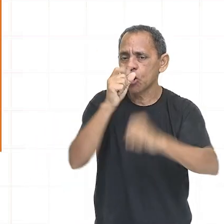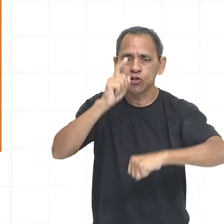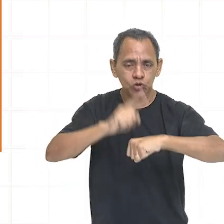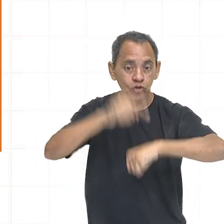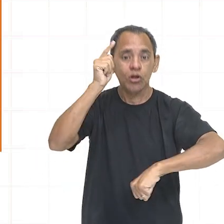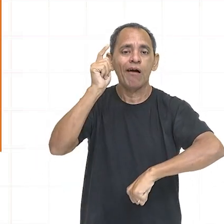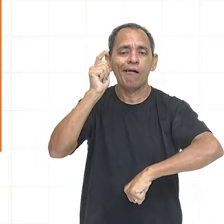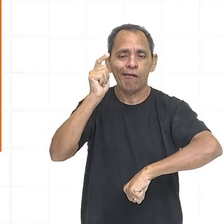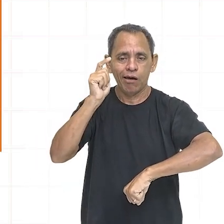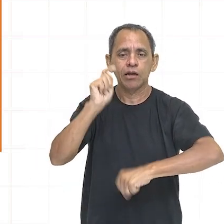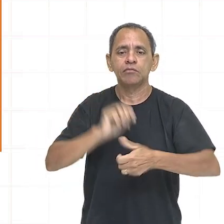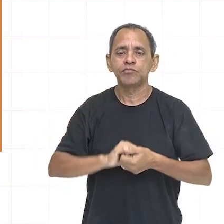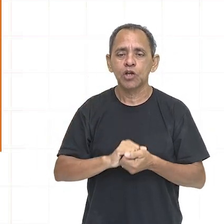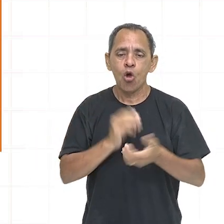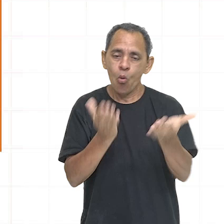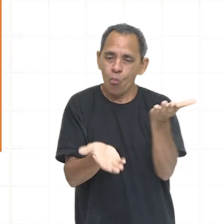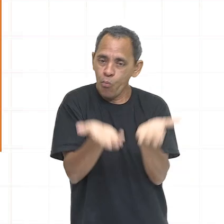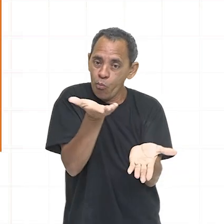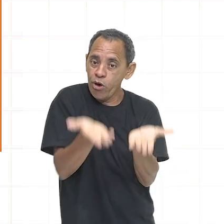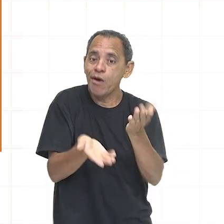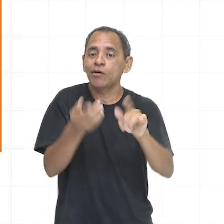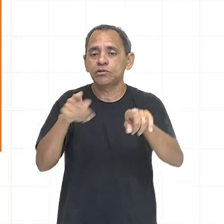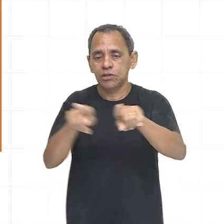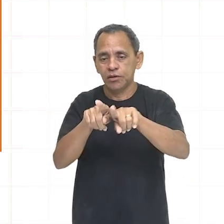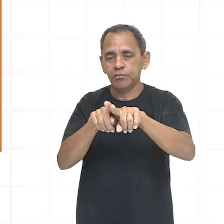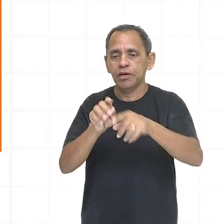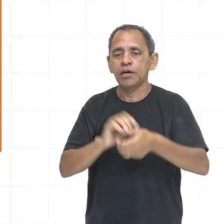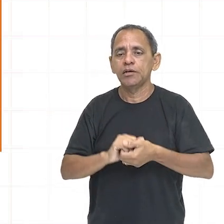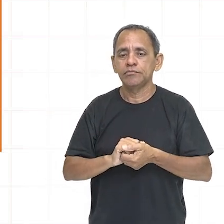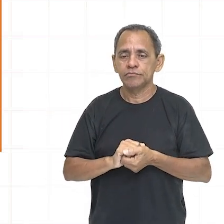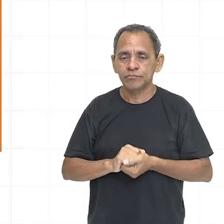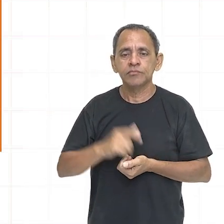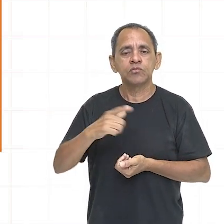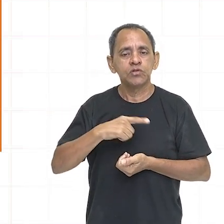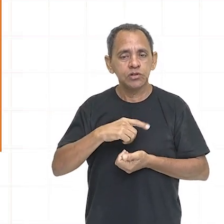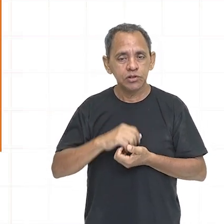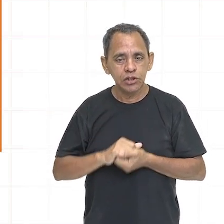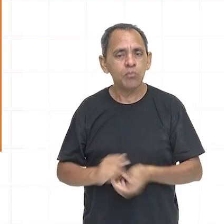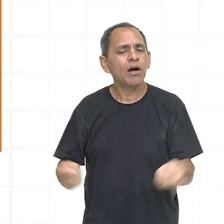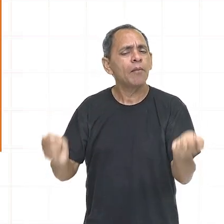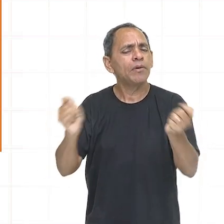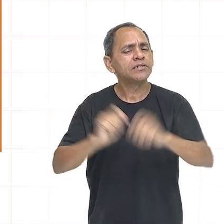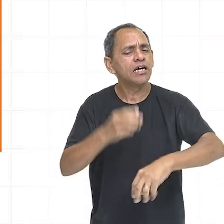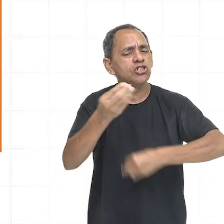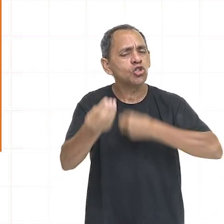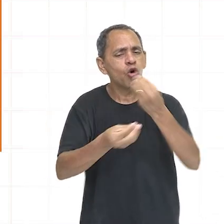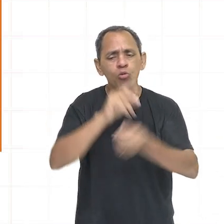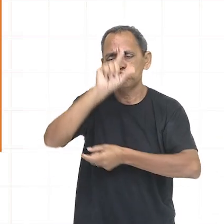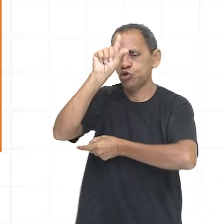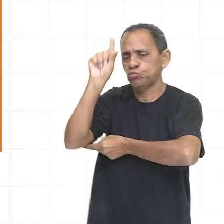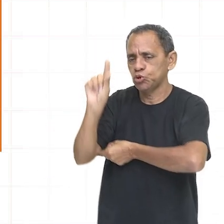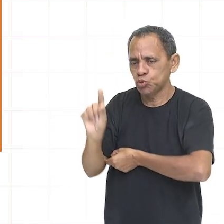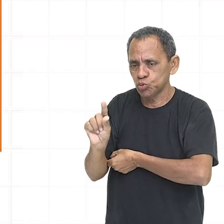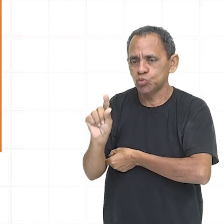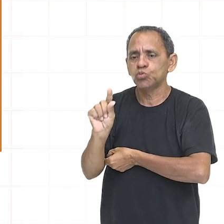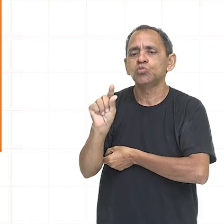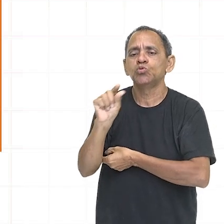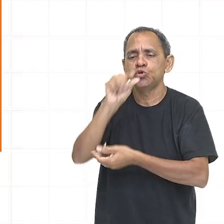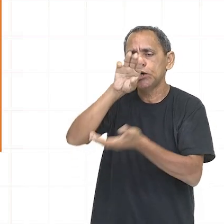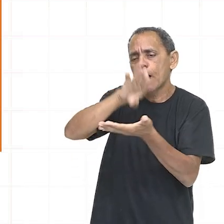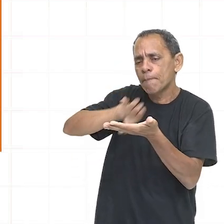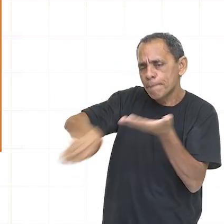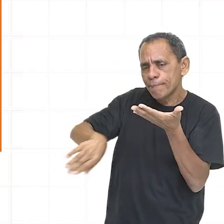a quantidade, o peso, e isso acaba otimizando esse desempenho e reduzindo um desperdício que poderia